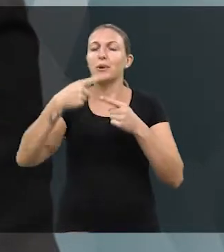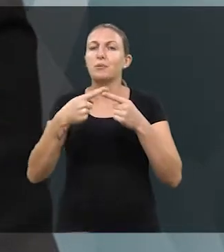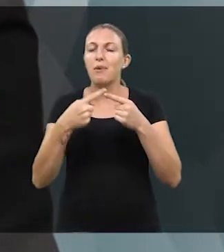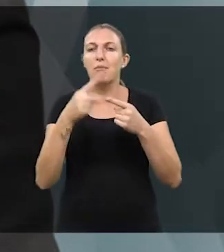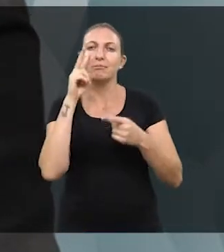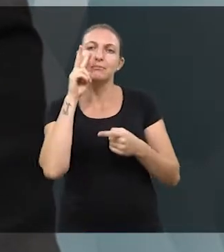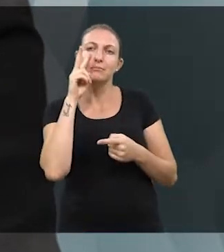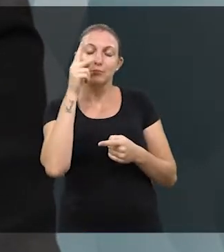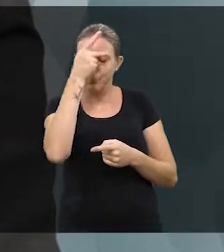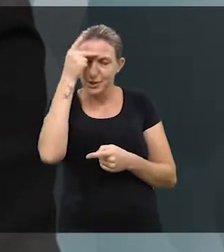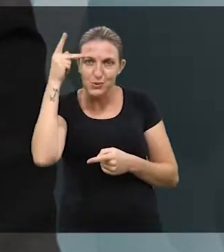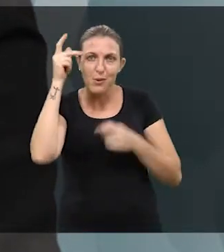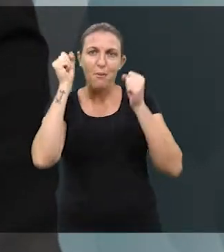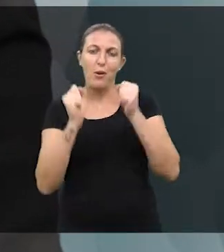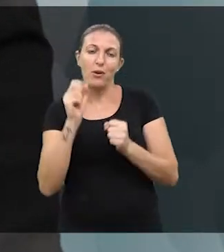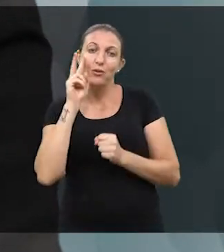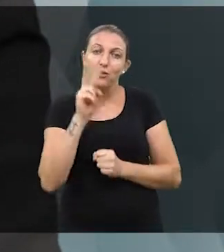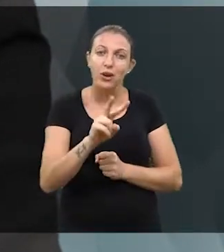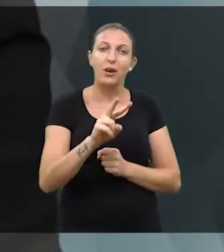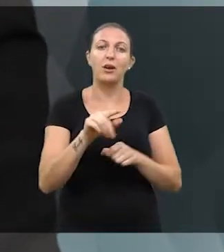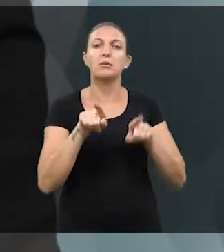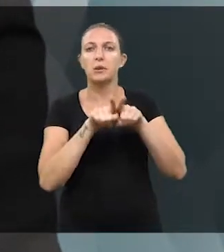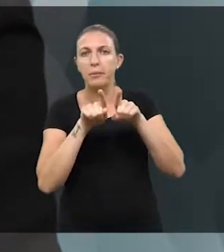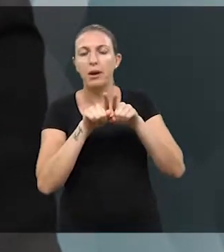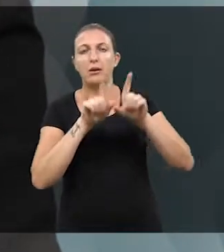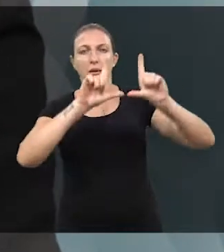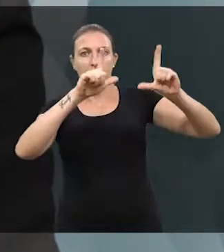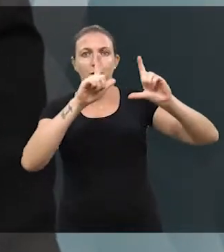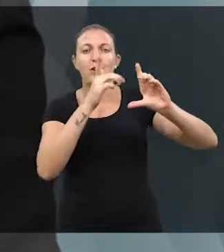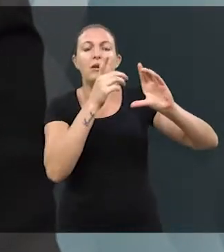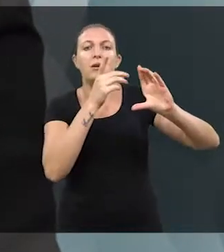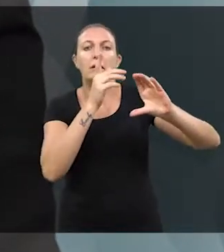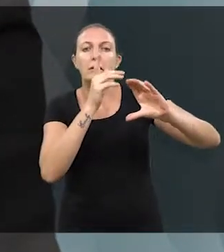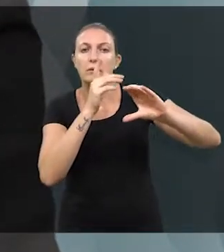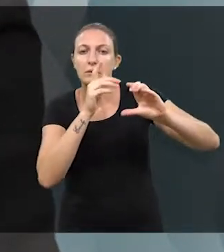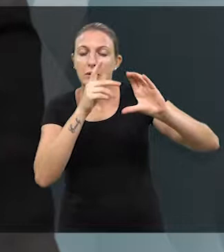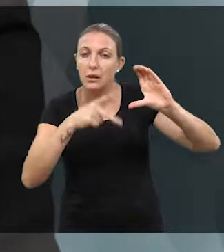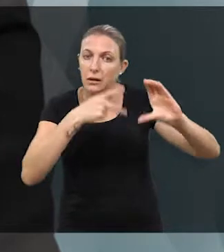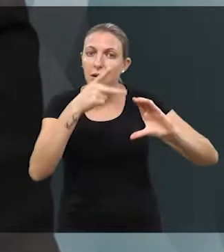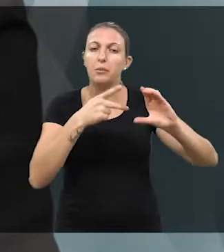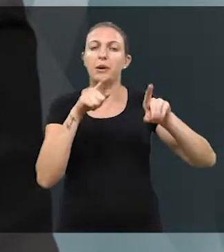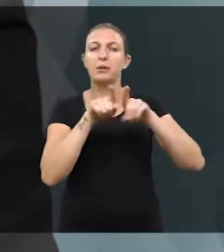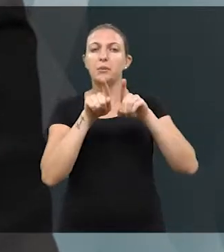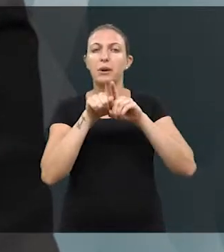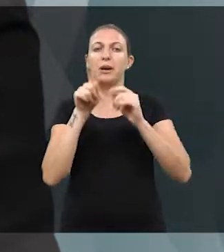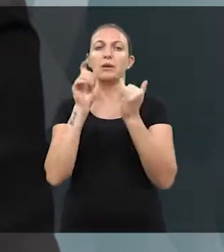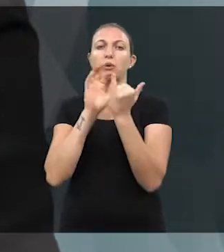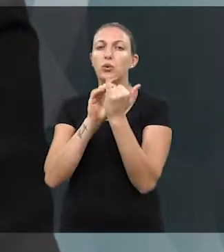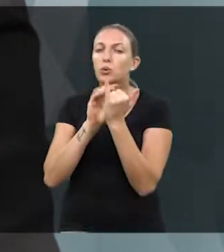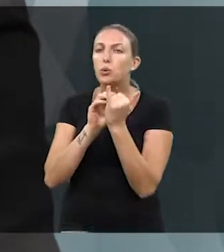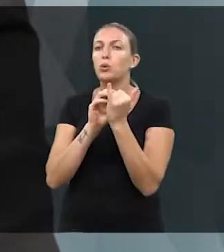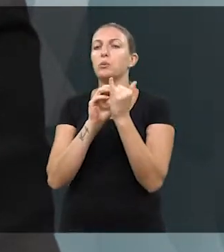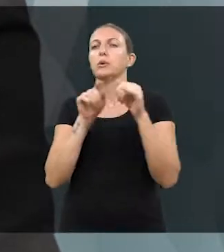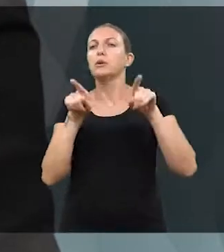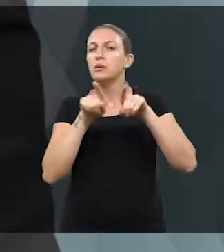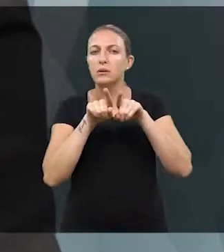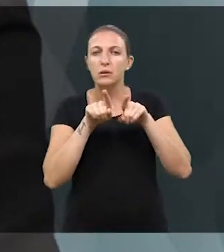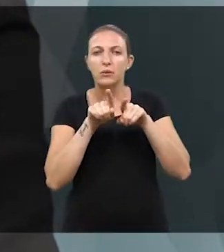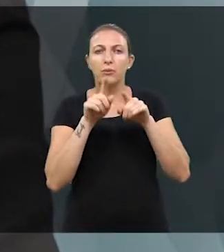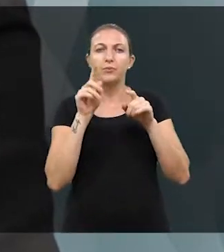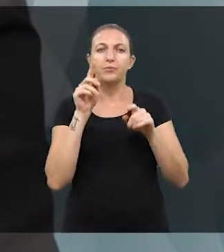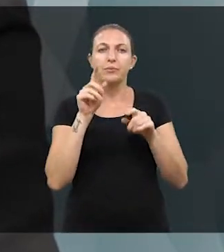assista depois aqui através da tv câmara também no youtube e nas redes sociais nem a própria notícia que sai nos jornais no